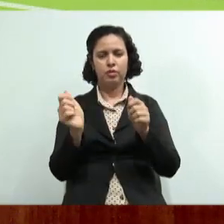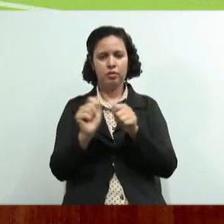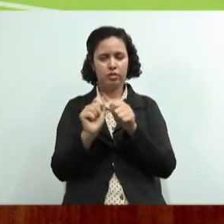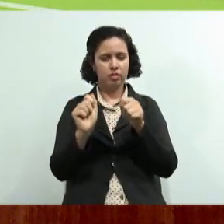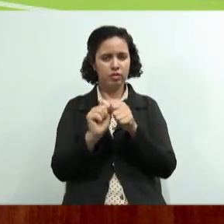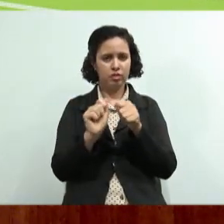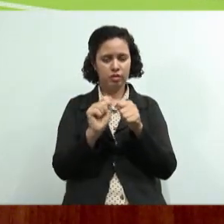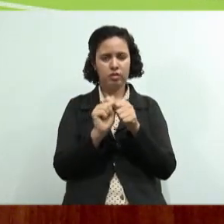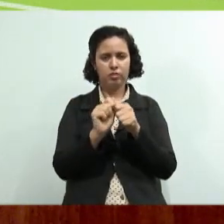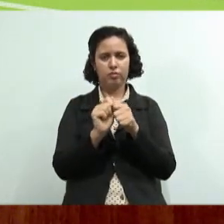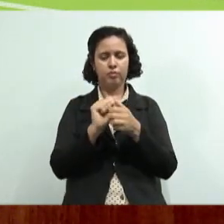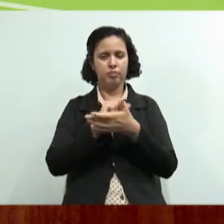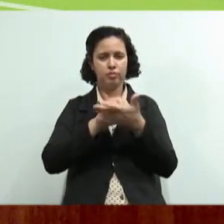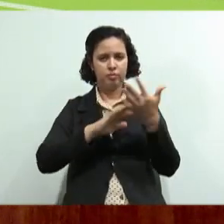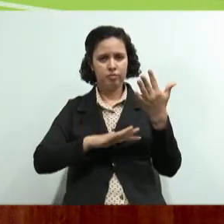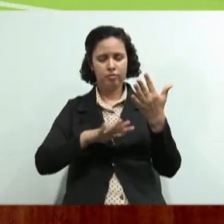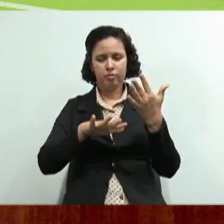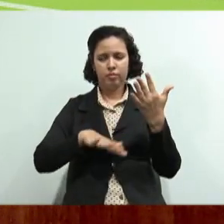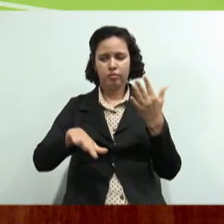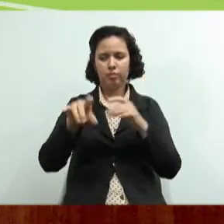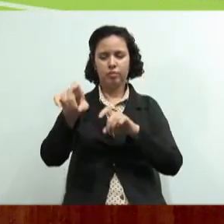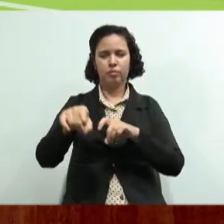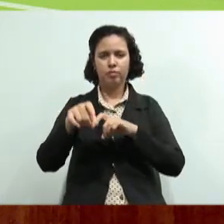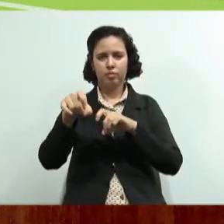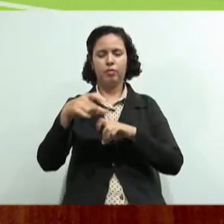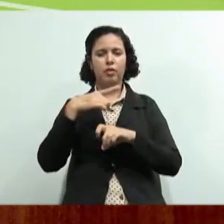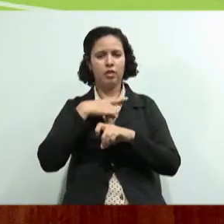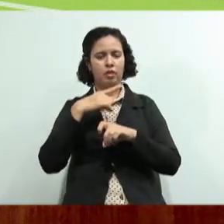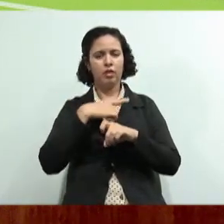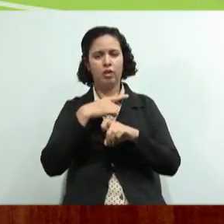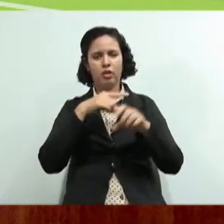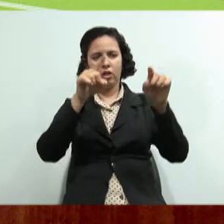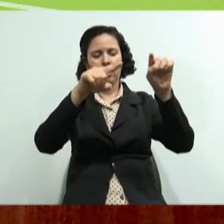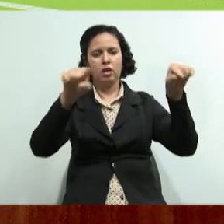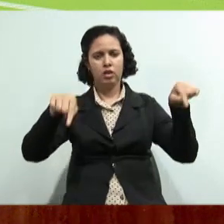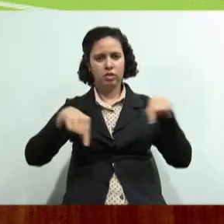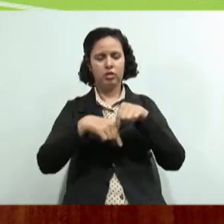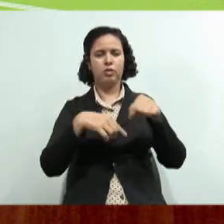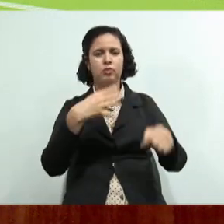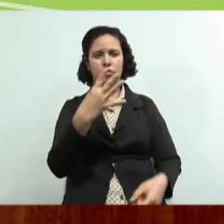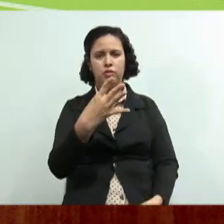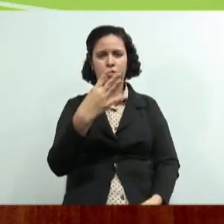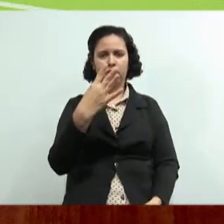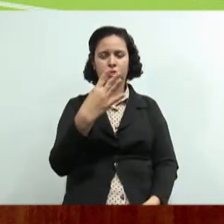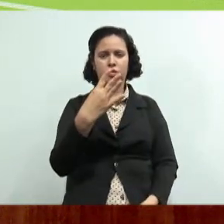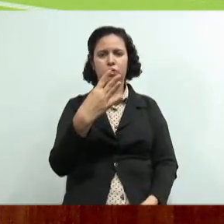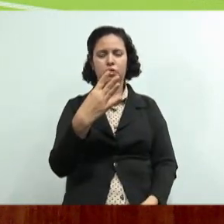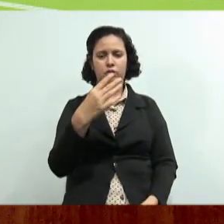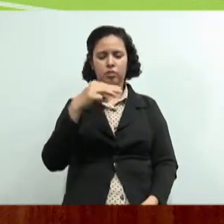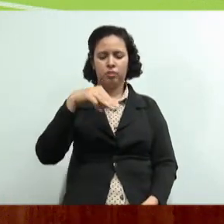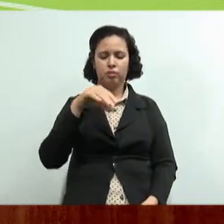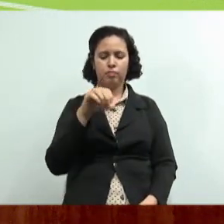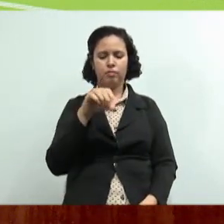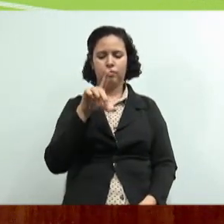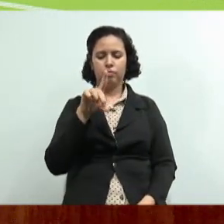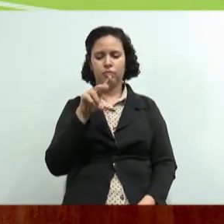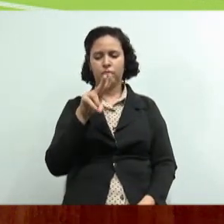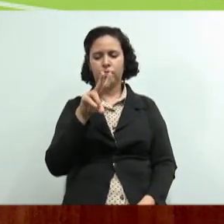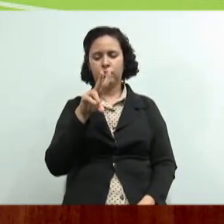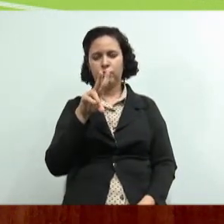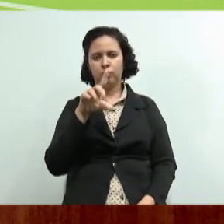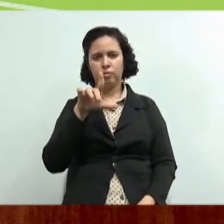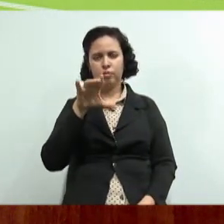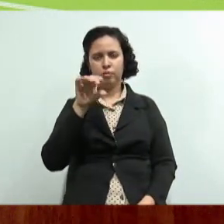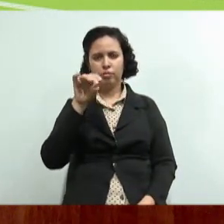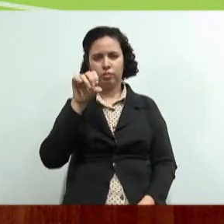rural, possuir área de até 4 módulos fiscais, como comentou a professora durante a aula. Em Rondônia, um módulo fiscal